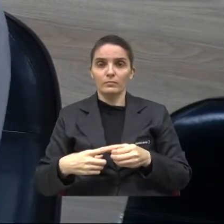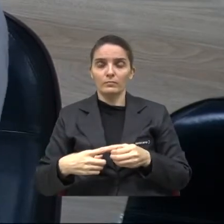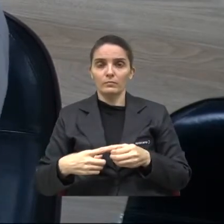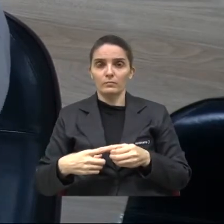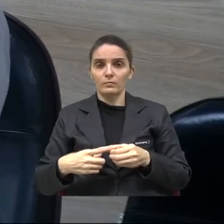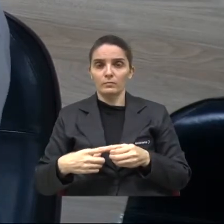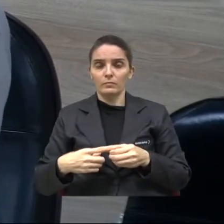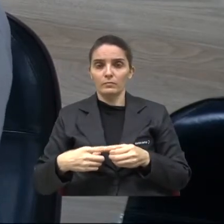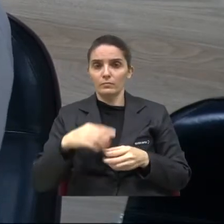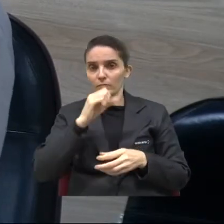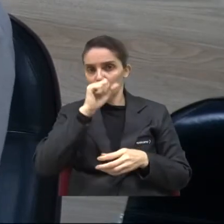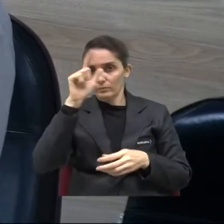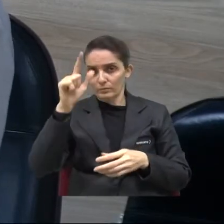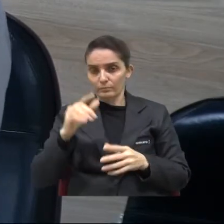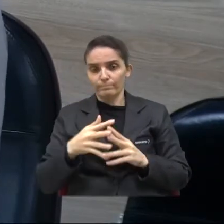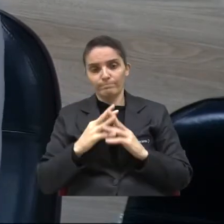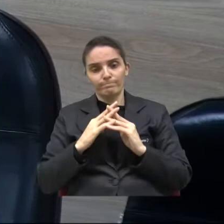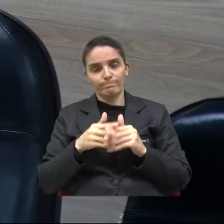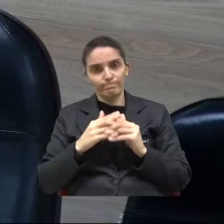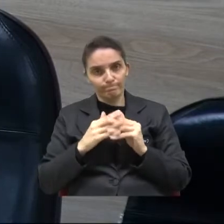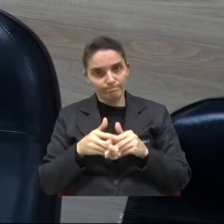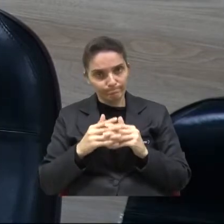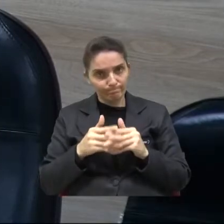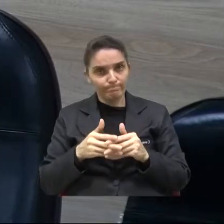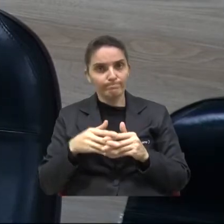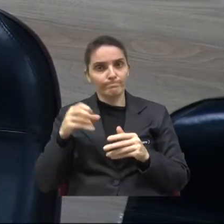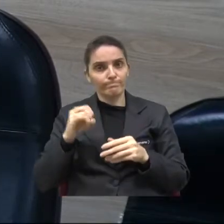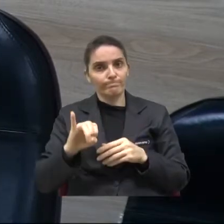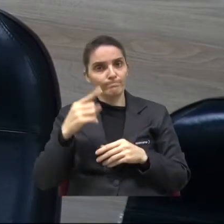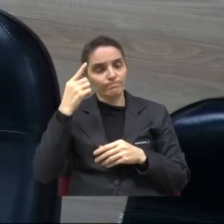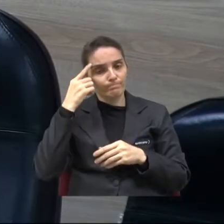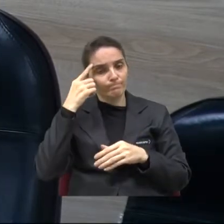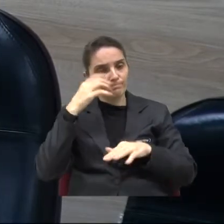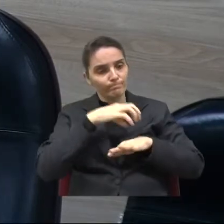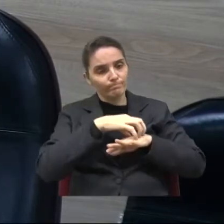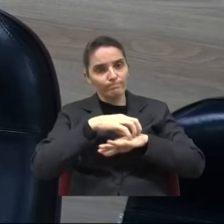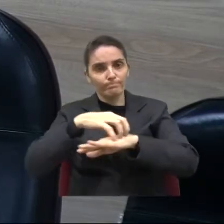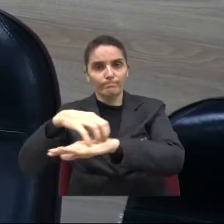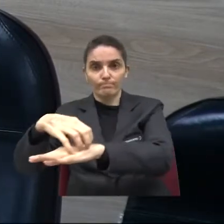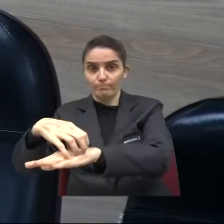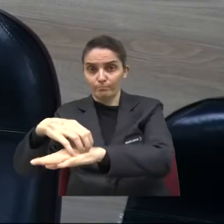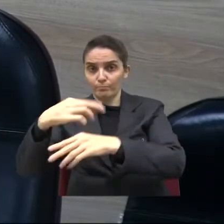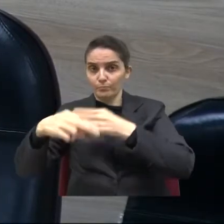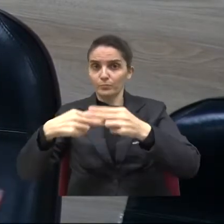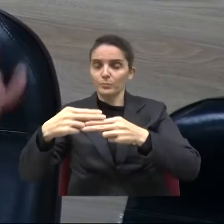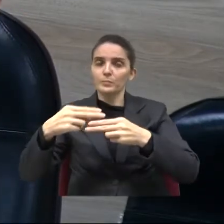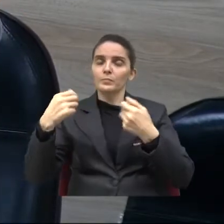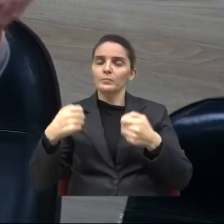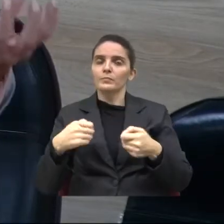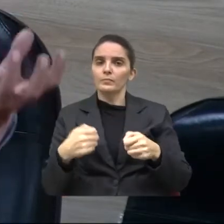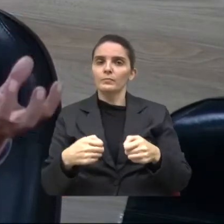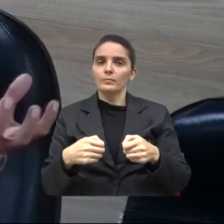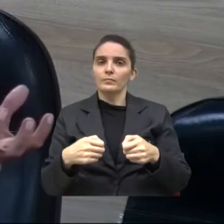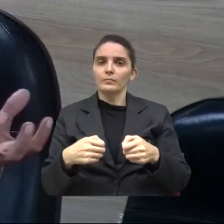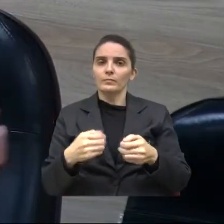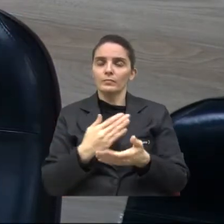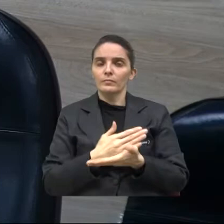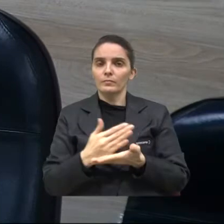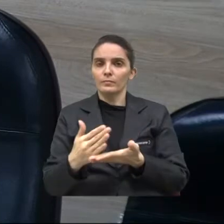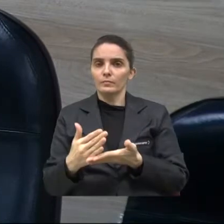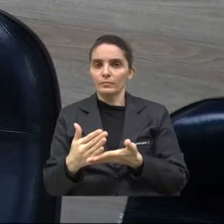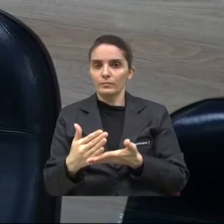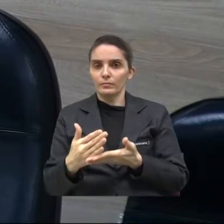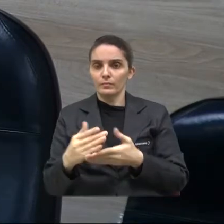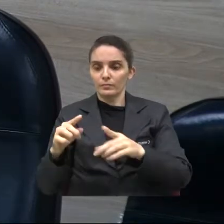extremamente complicado se pensar em mobilidade urbana. Então, eu acho que a gente tem realmente que começar a pegar